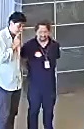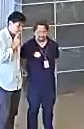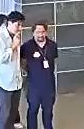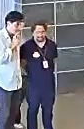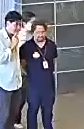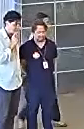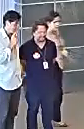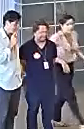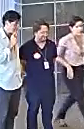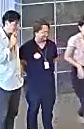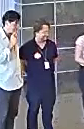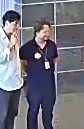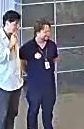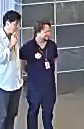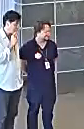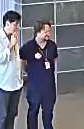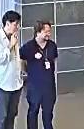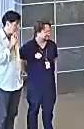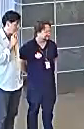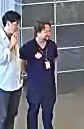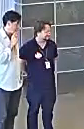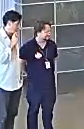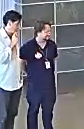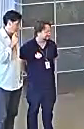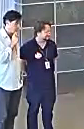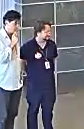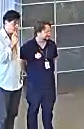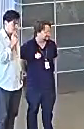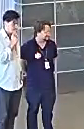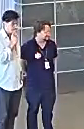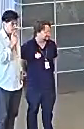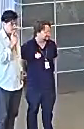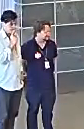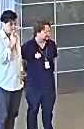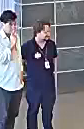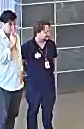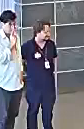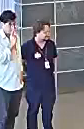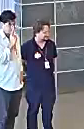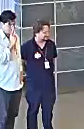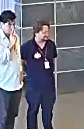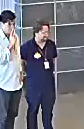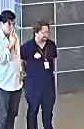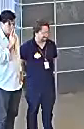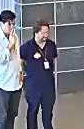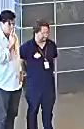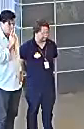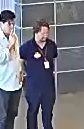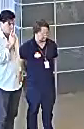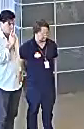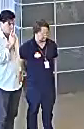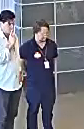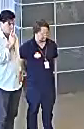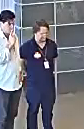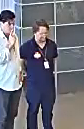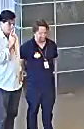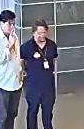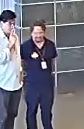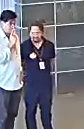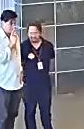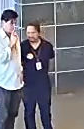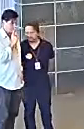essa ampliação Então esse é o primeiro encaminhamento e o segundo encaminhamento é de fazer uma audiência pública Betão então aqui